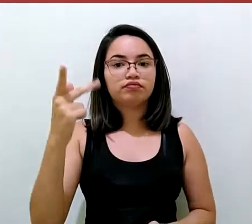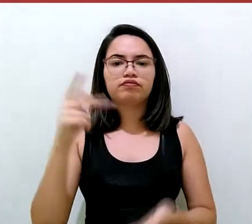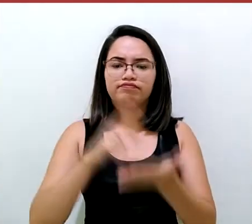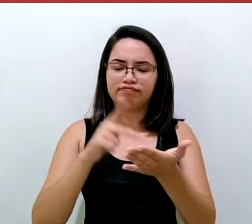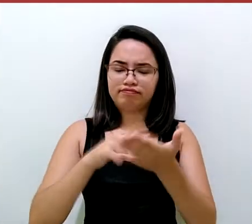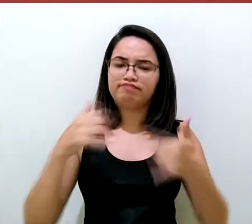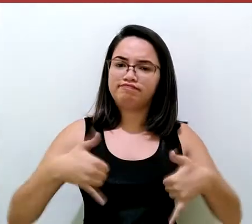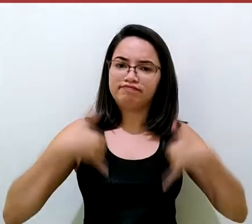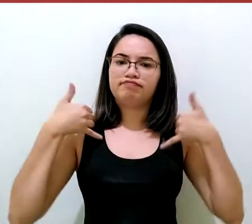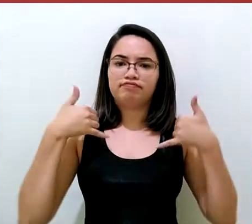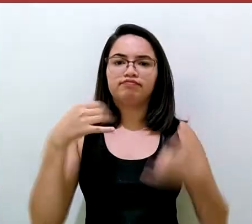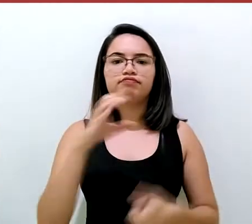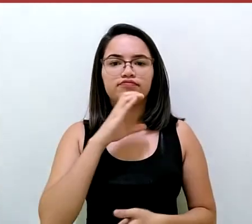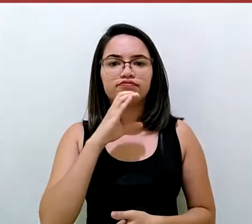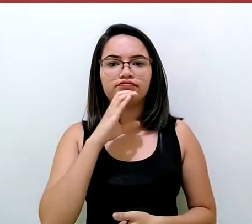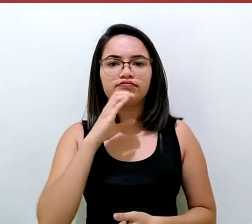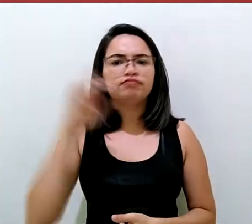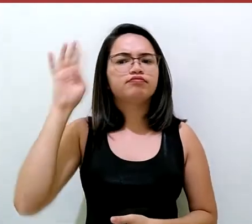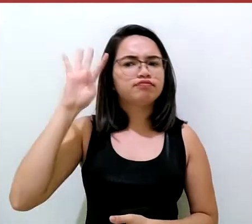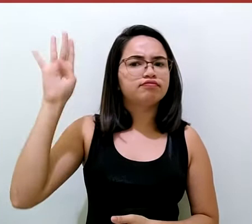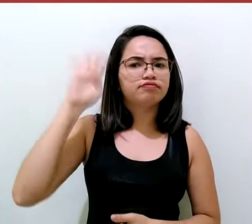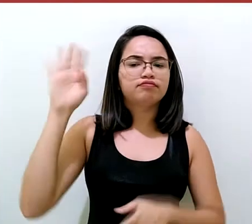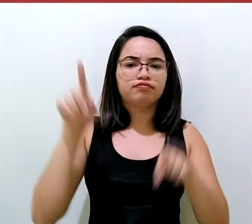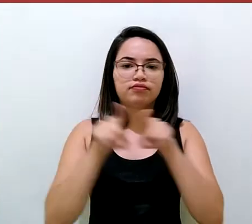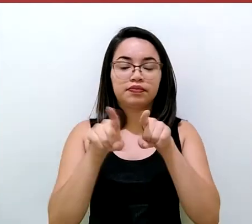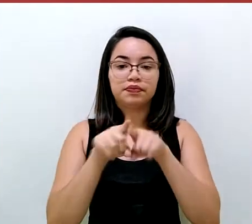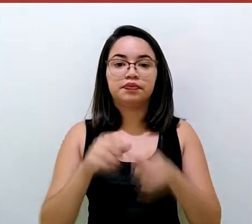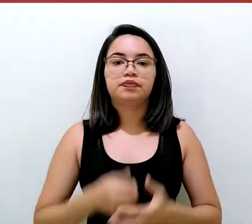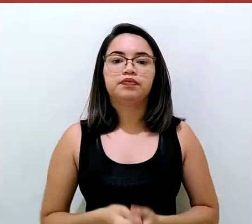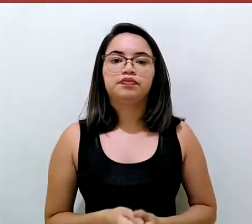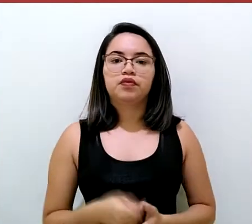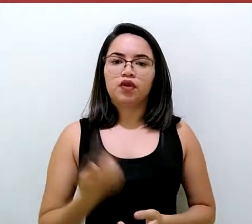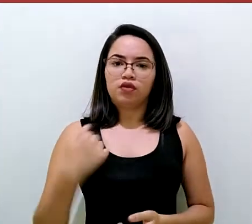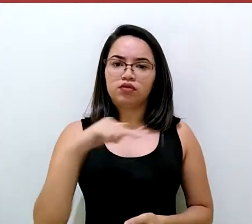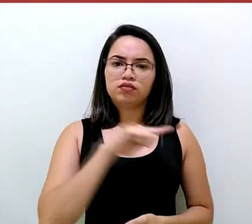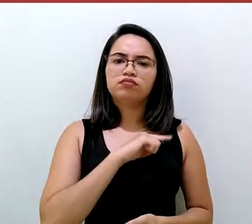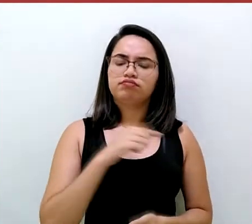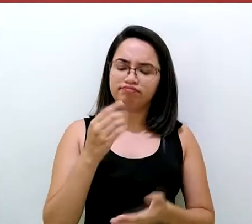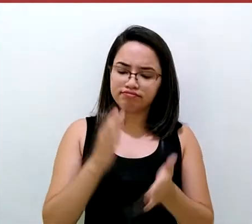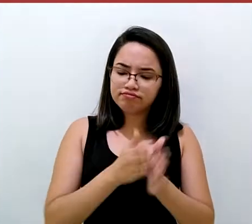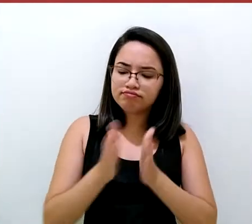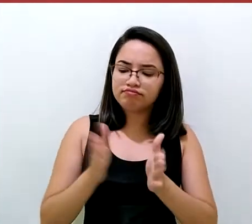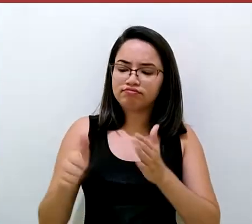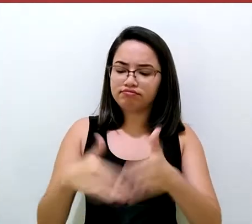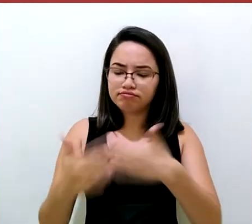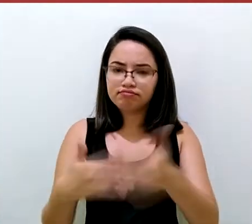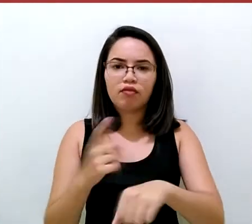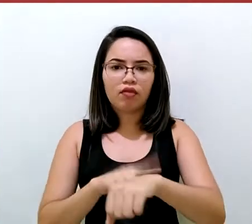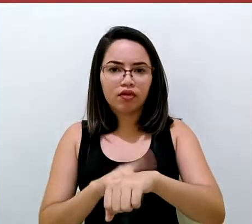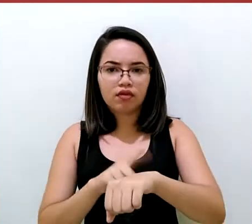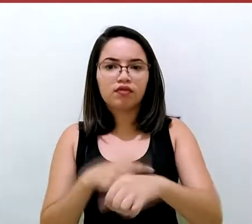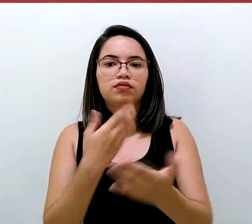de conhecimento e de reflexão. Nós estamos já há algum tempo estudando o livro de